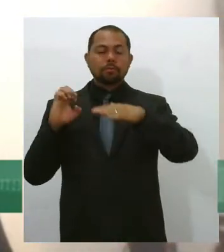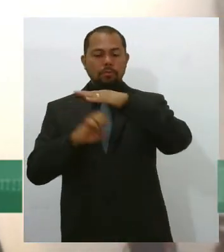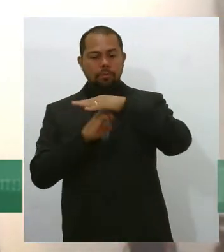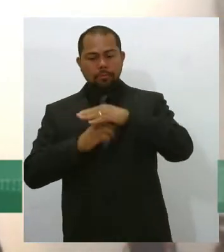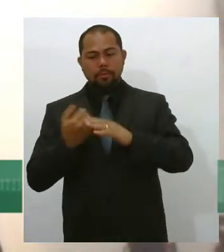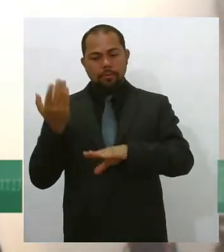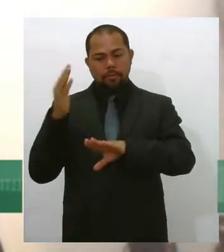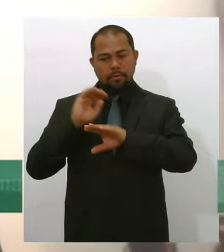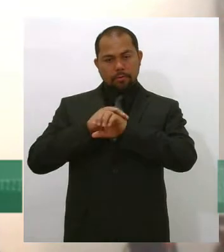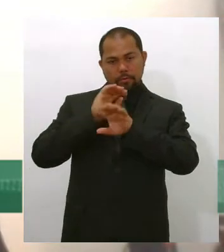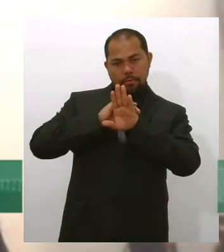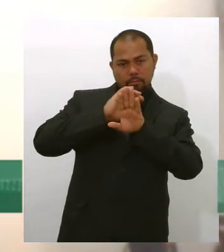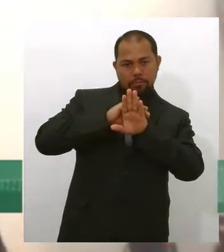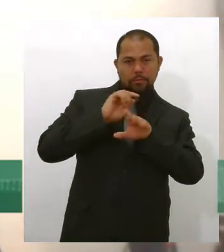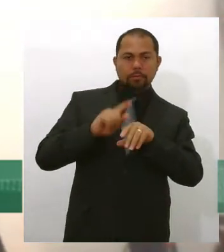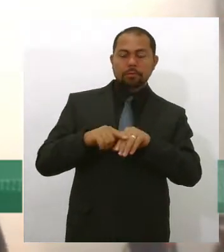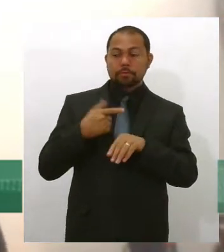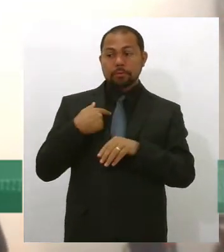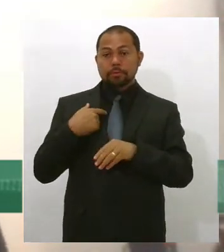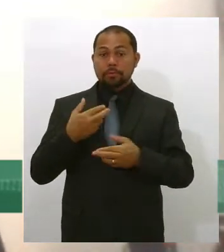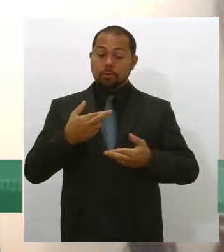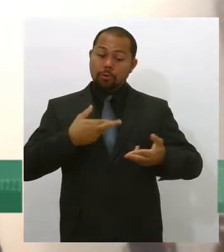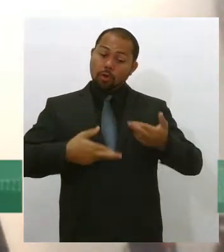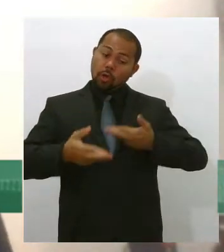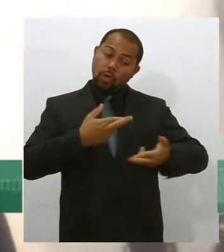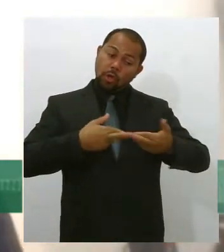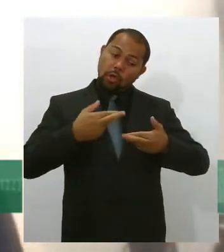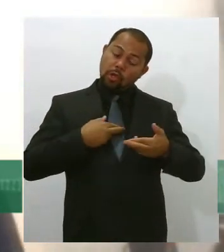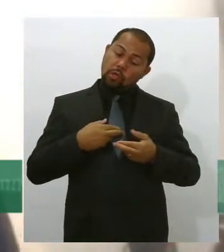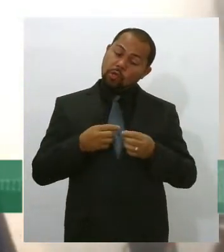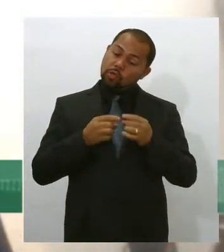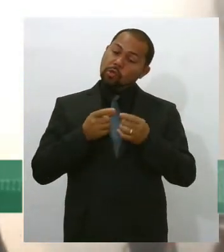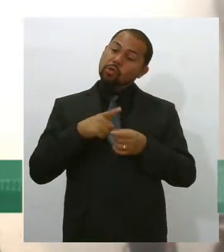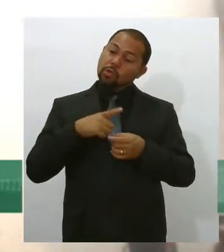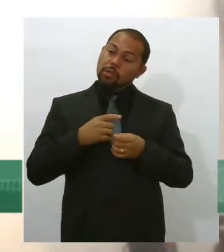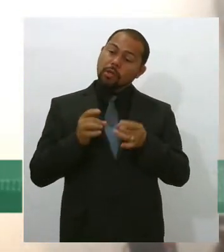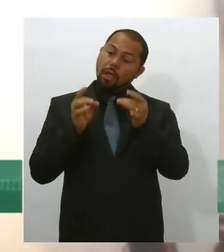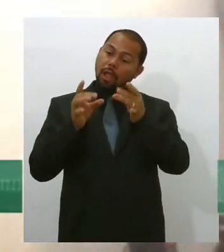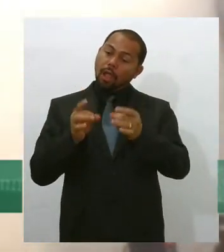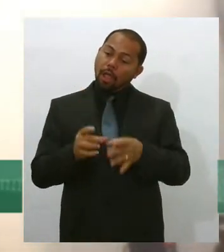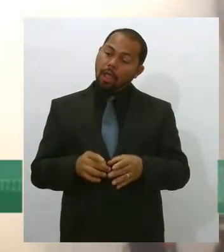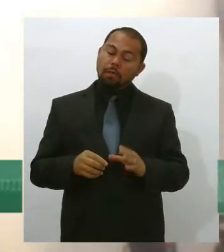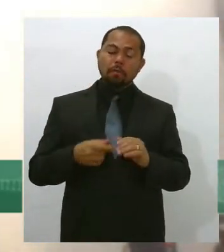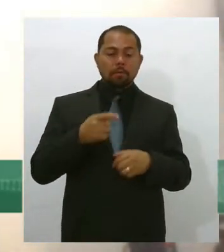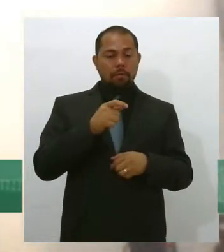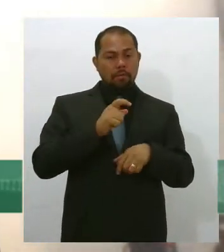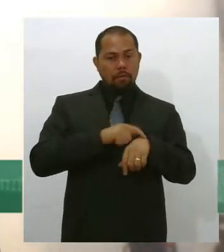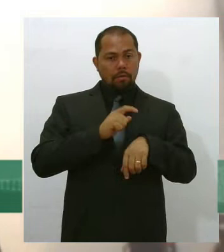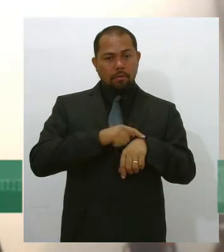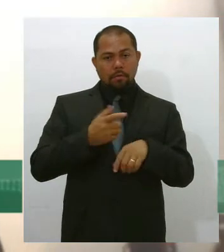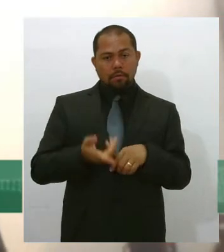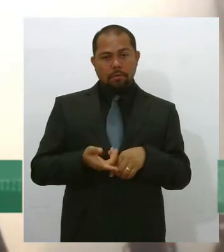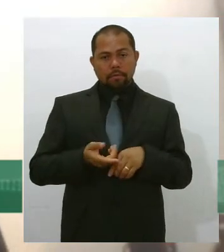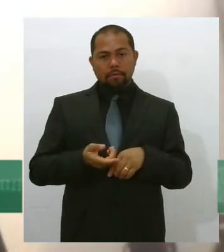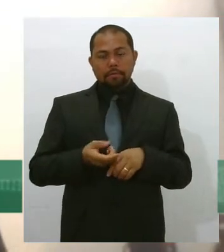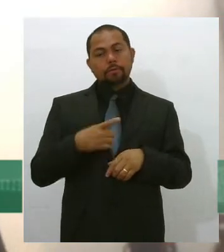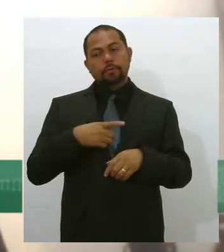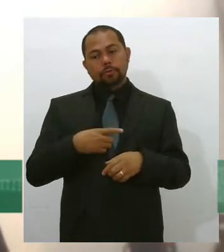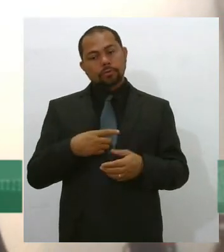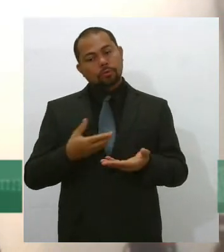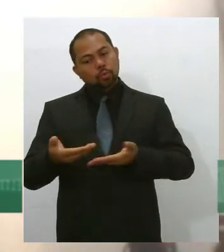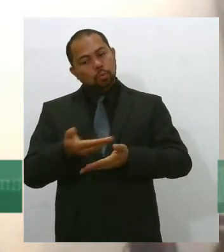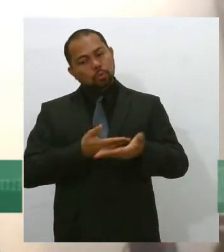é uma relação comercial onde há uma venda de horário ao arrendamento de horário há uma transação comercial ali